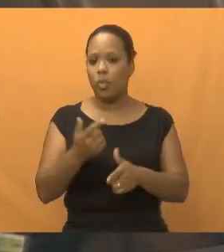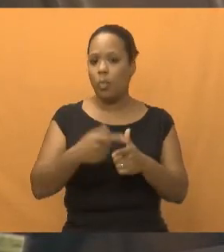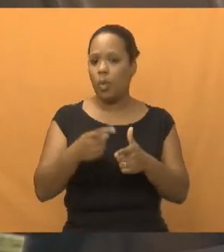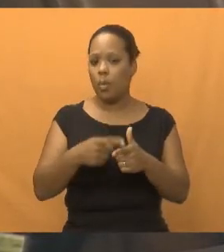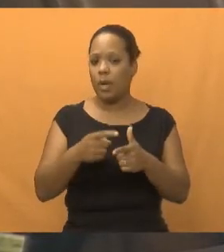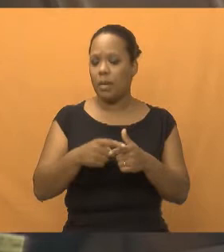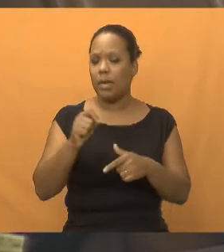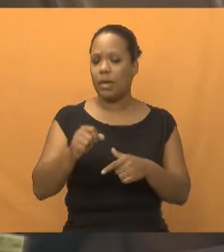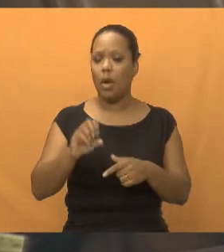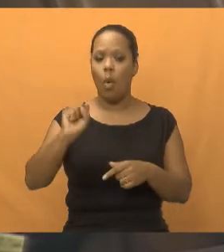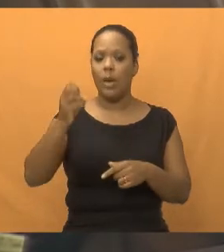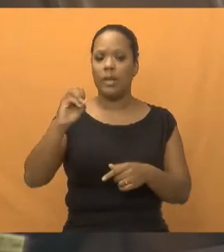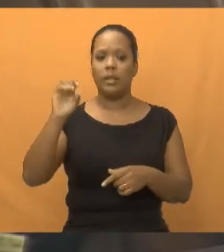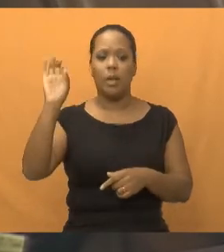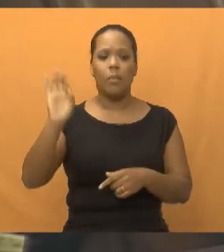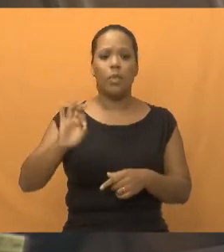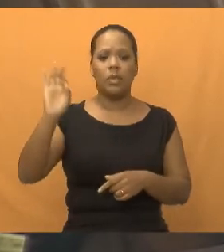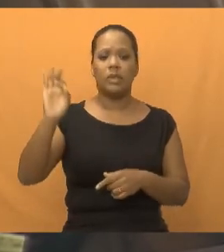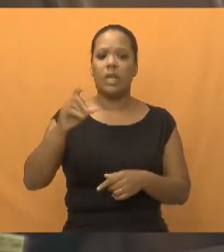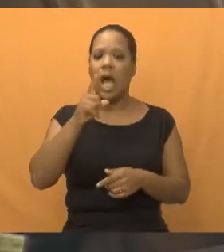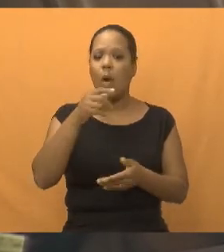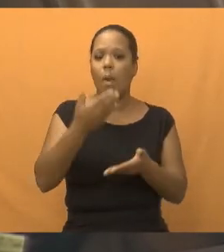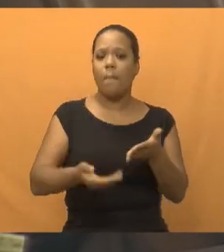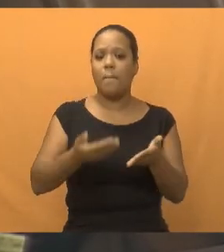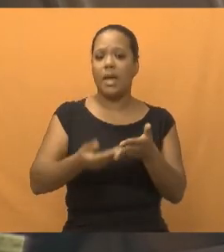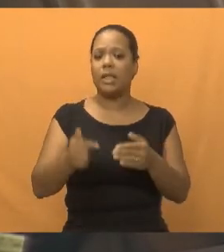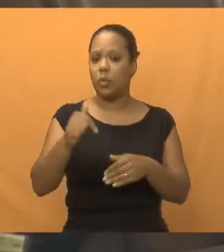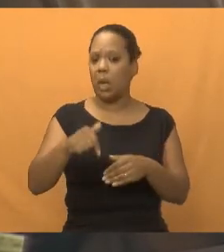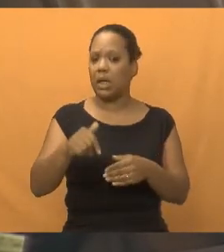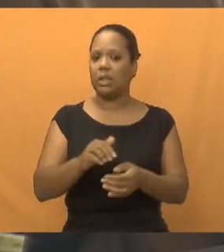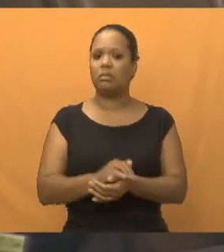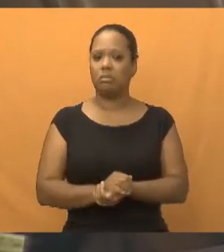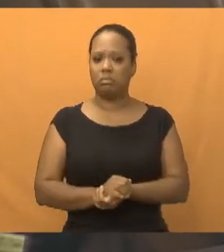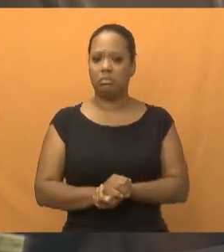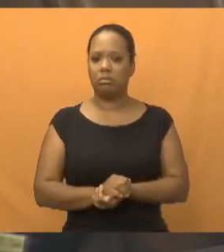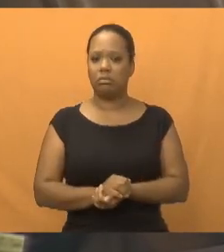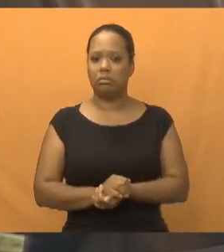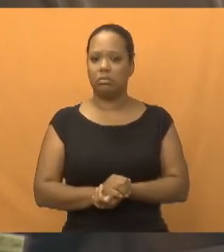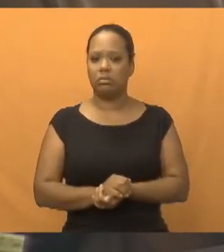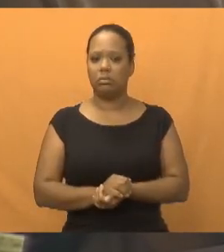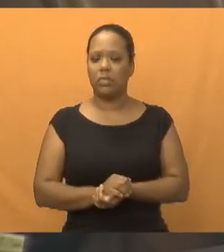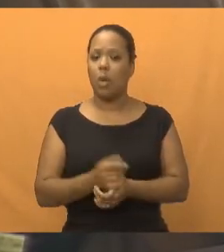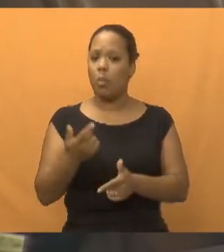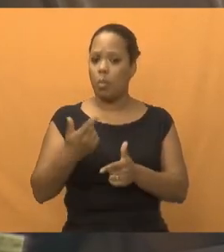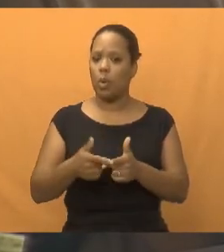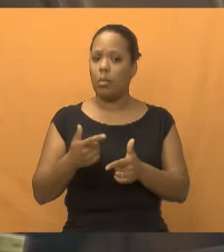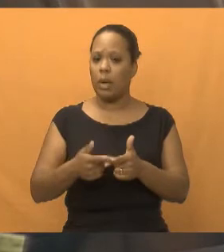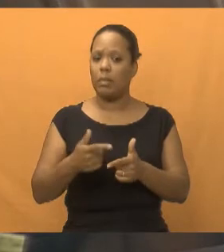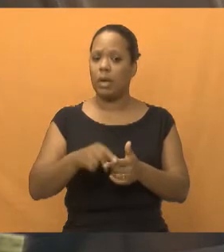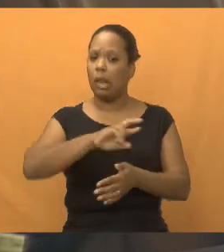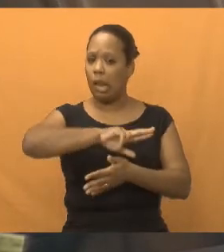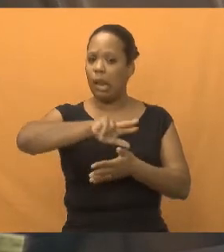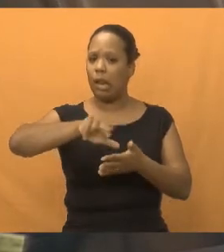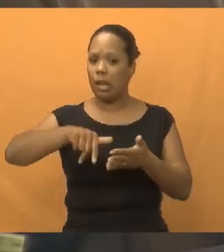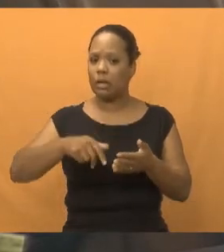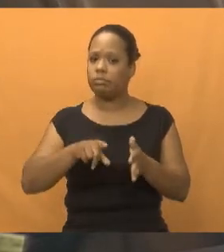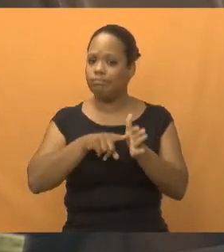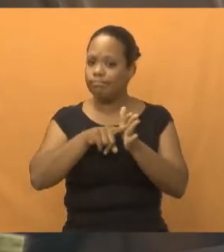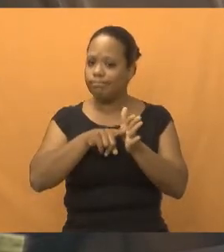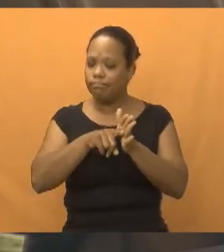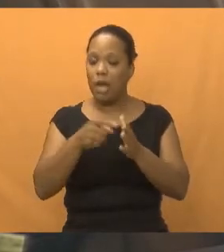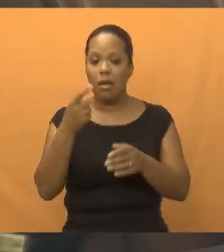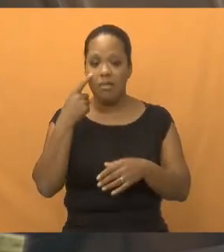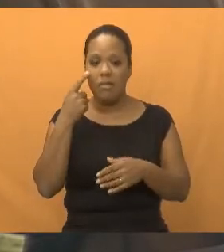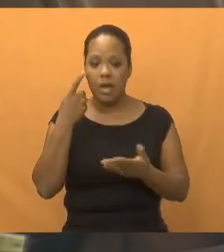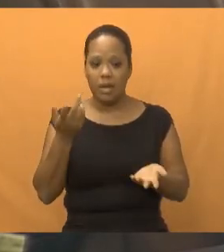de 80% da água, Sônia, estava indo embora. Então, talvez a questão de muitos problemas pudesse ser descoberta através dessa